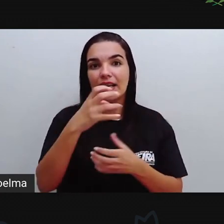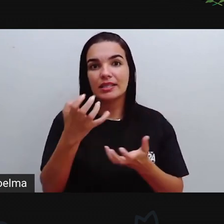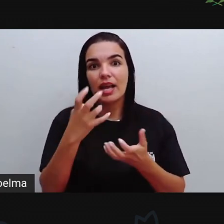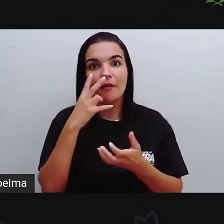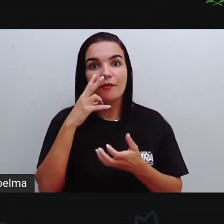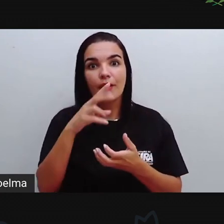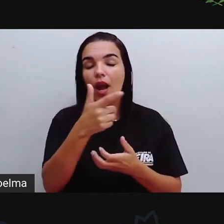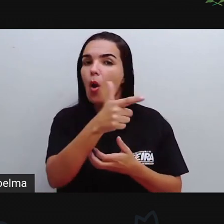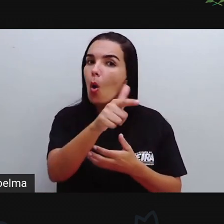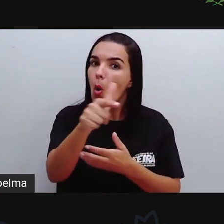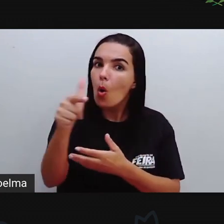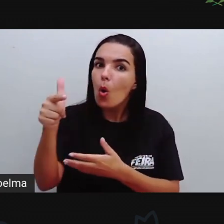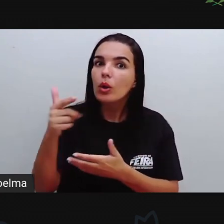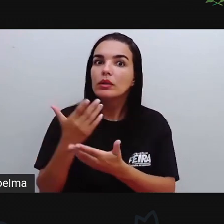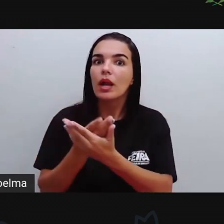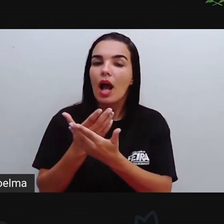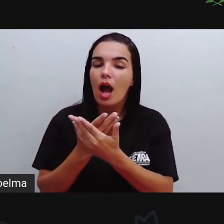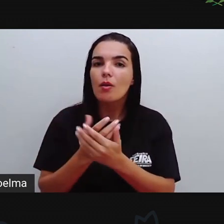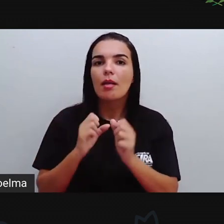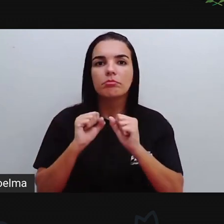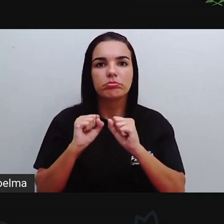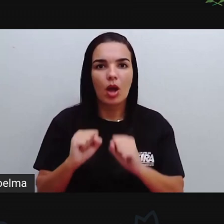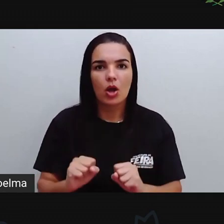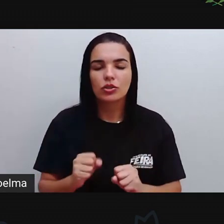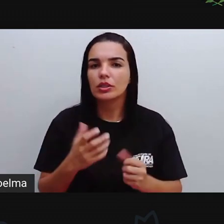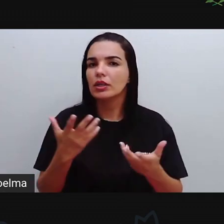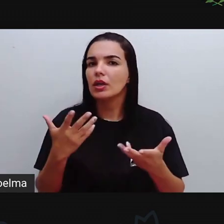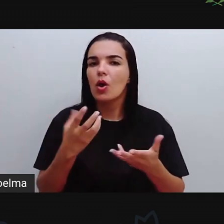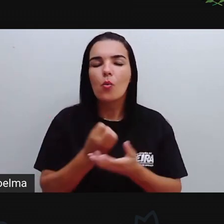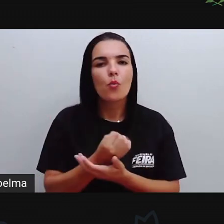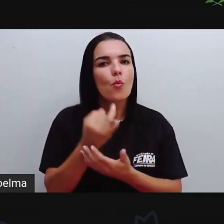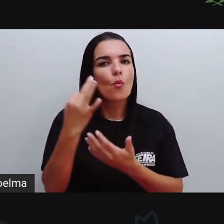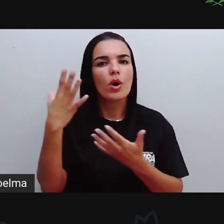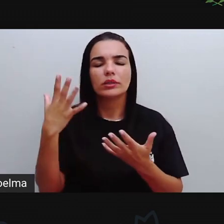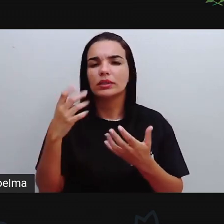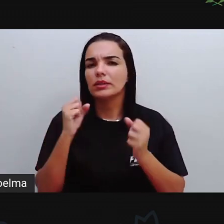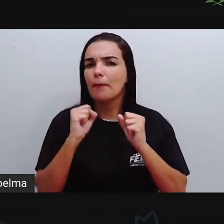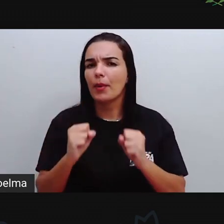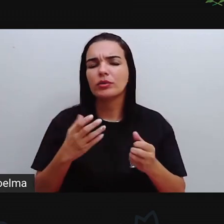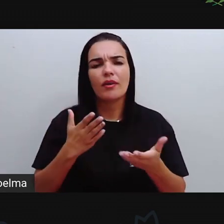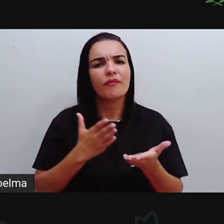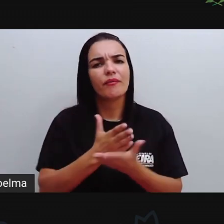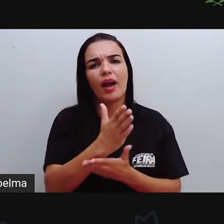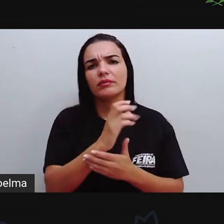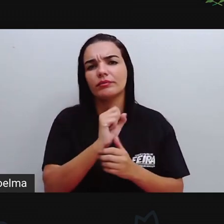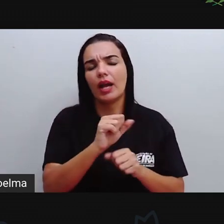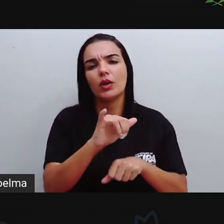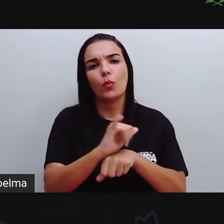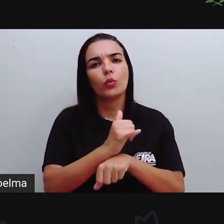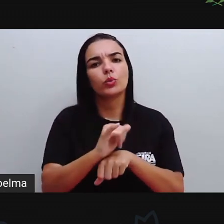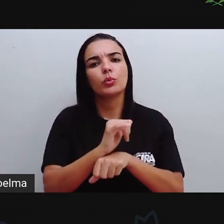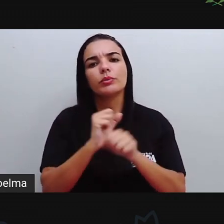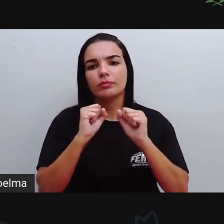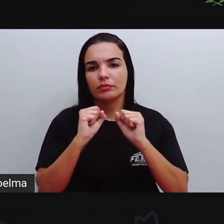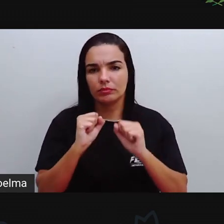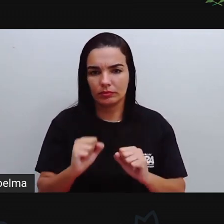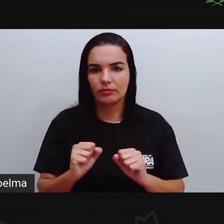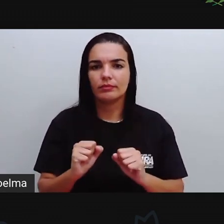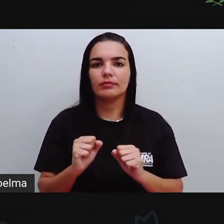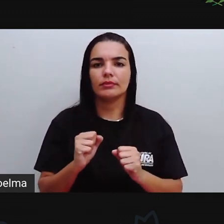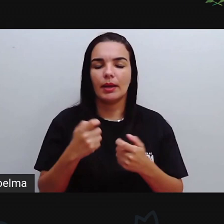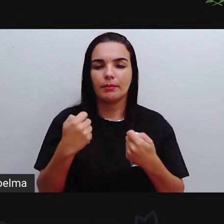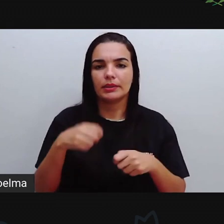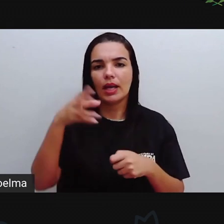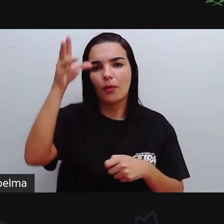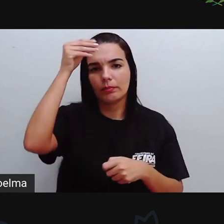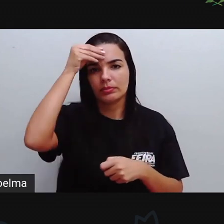se vocês tiverem perdido aí alguma aula, assista quantas vezes vocês quiserem até que vocês possam compreender direitinho o